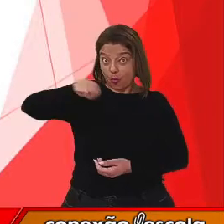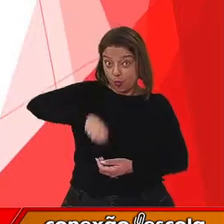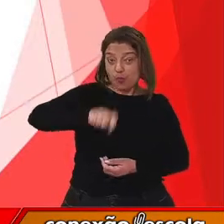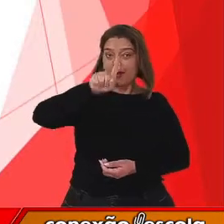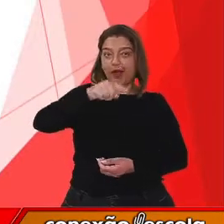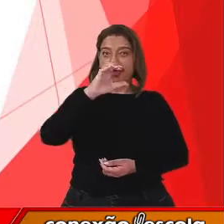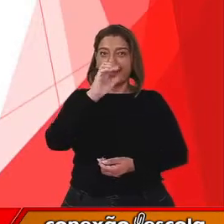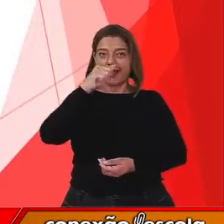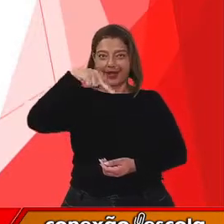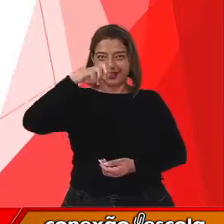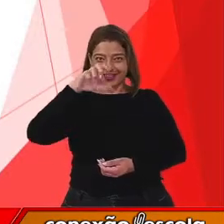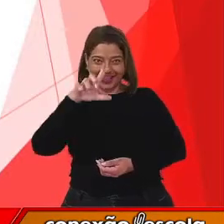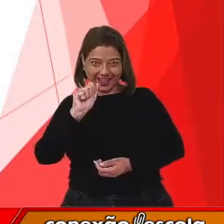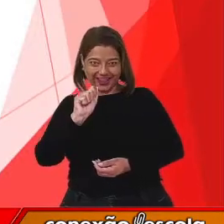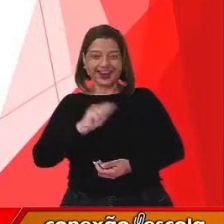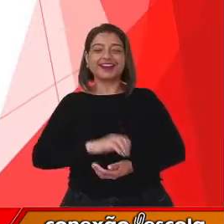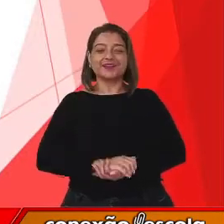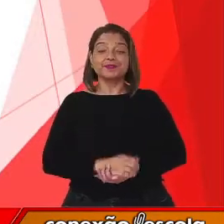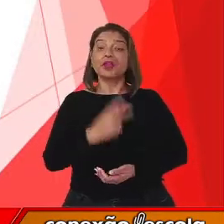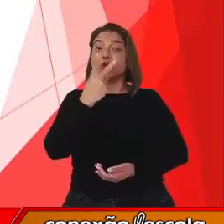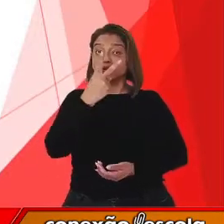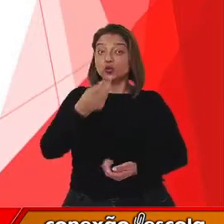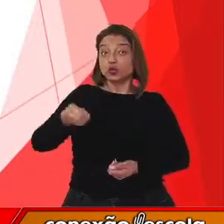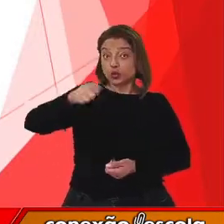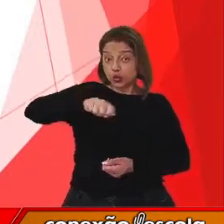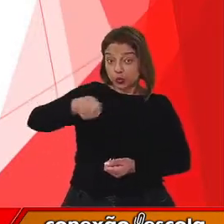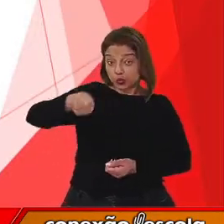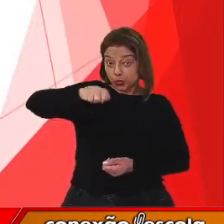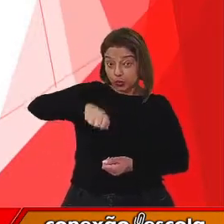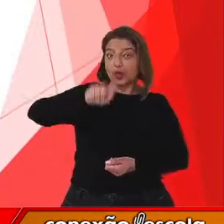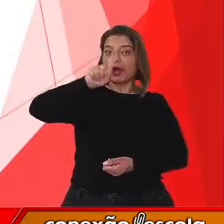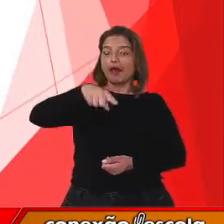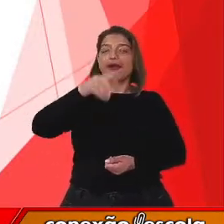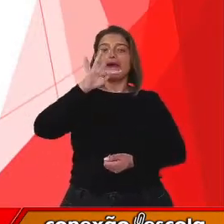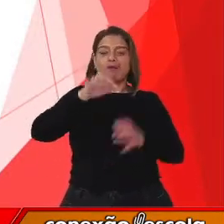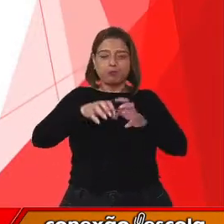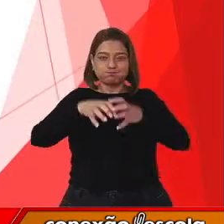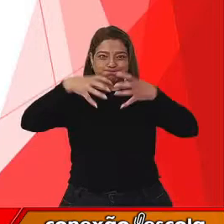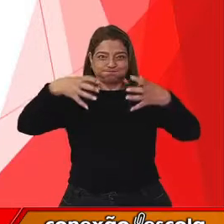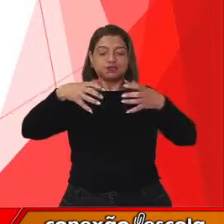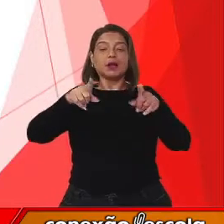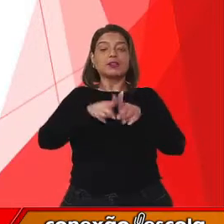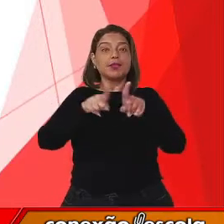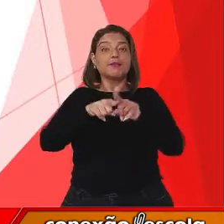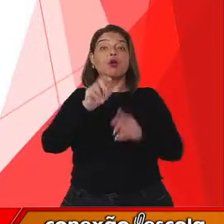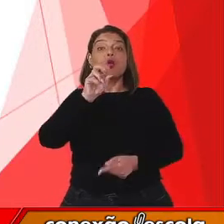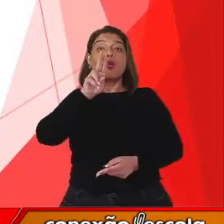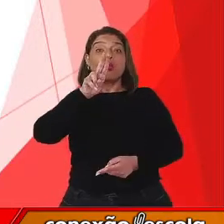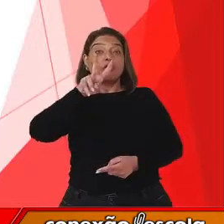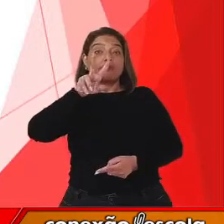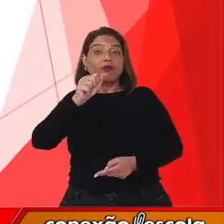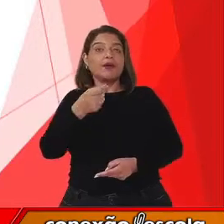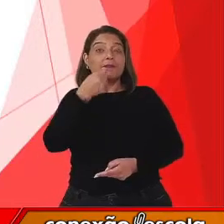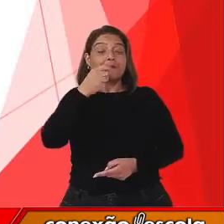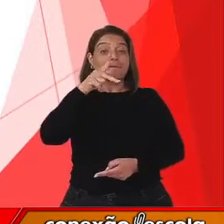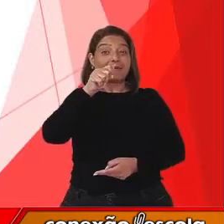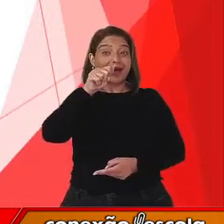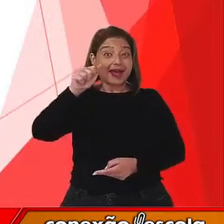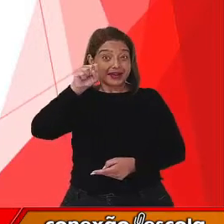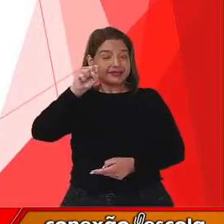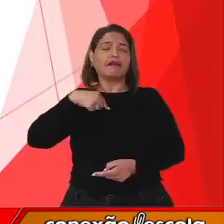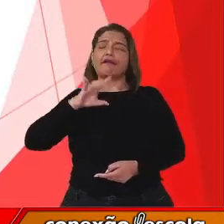De canela. de canela, 2 colheres de fermento e Isso. uva passa. Eu gosto de pôr uva passa, né? Vai ficar mais